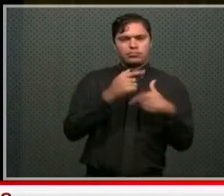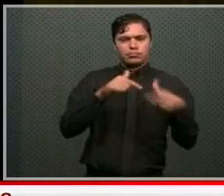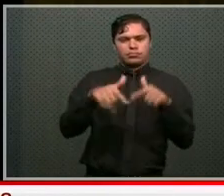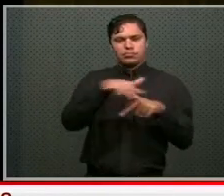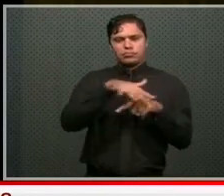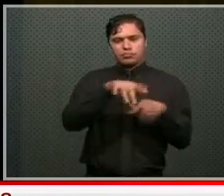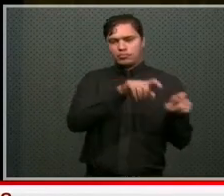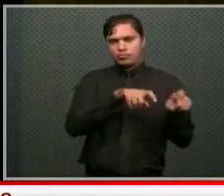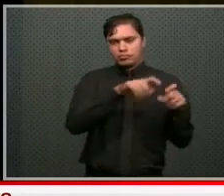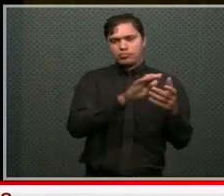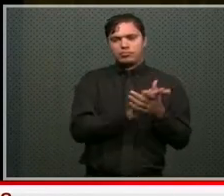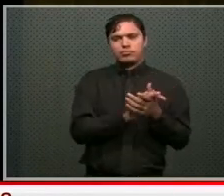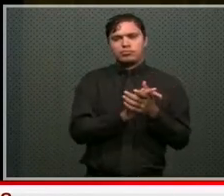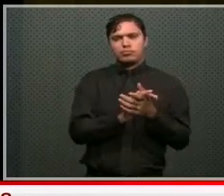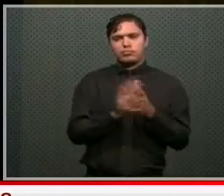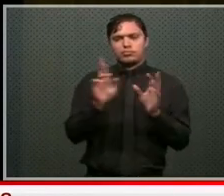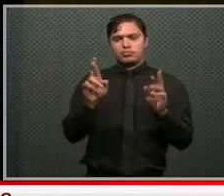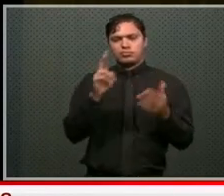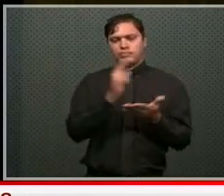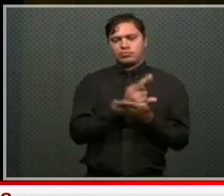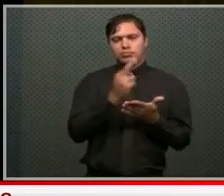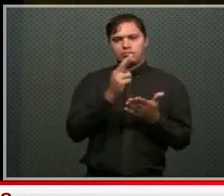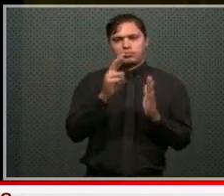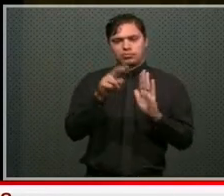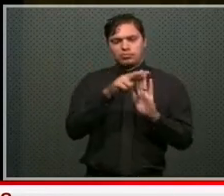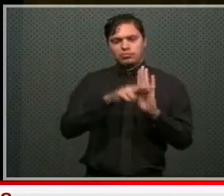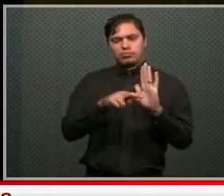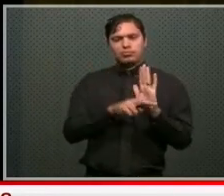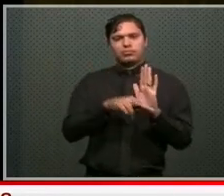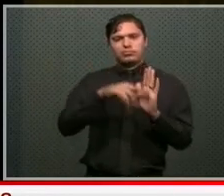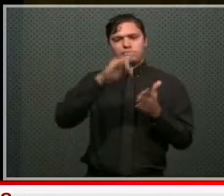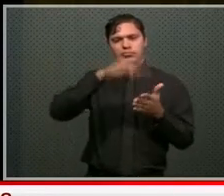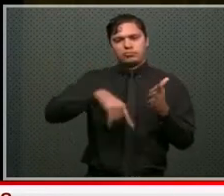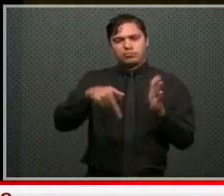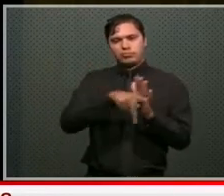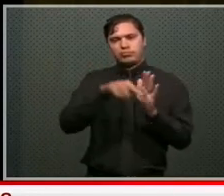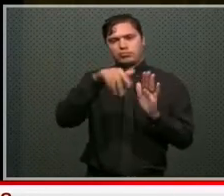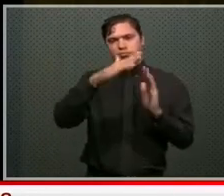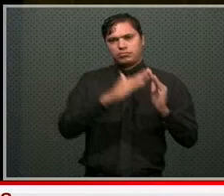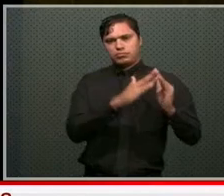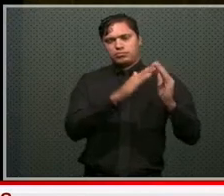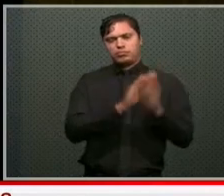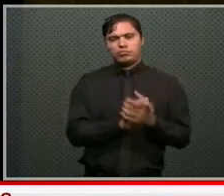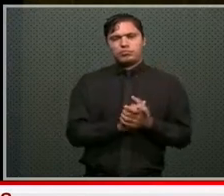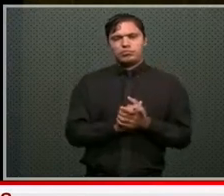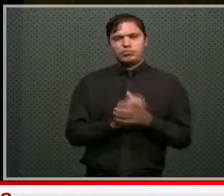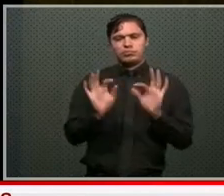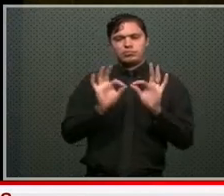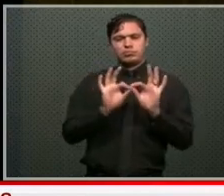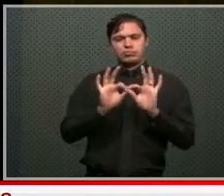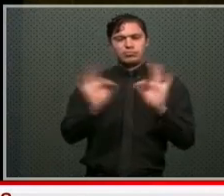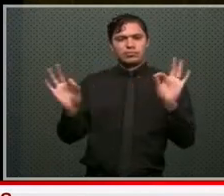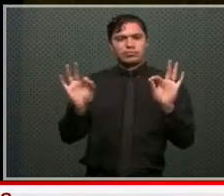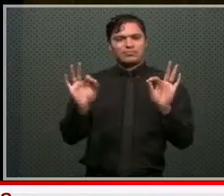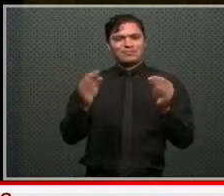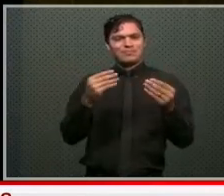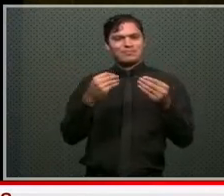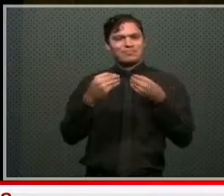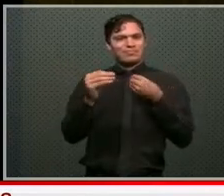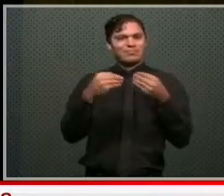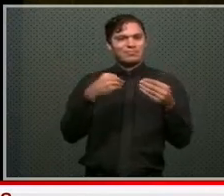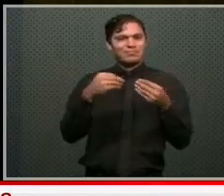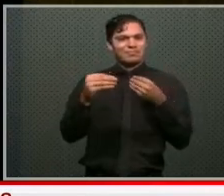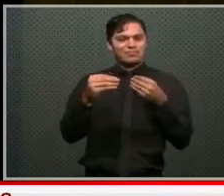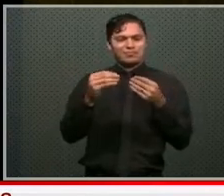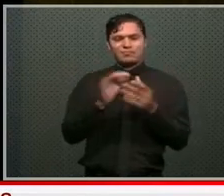de regularidade de produtor e propriedade de uma vinculação muito tendo temos uma situação assim discutida nesse propósito